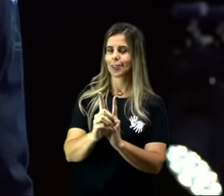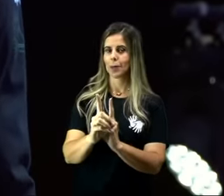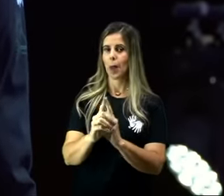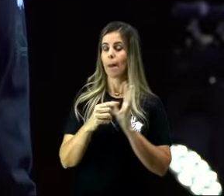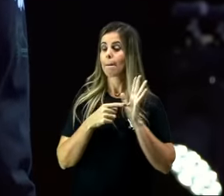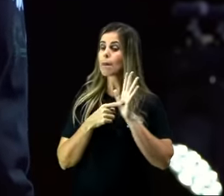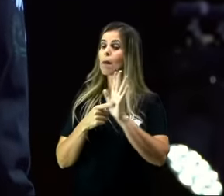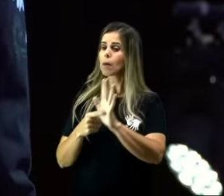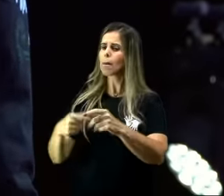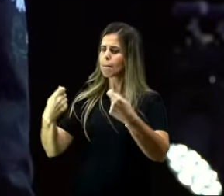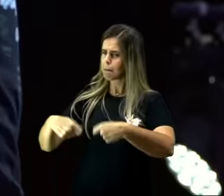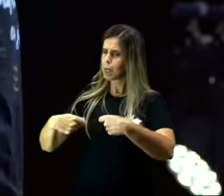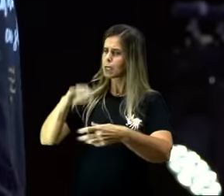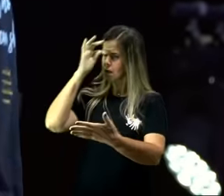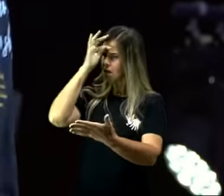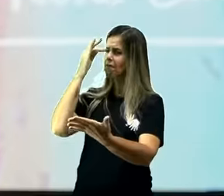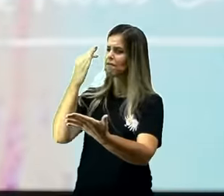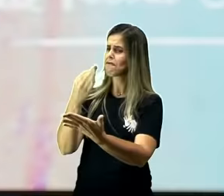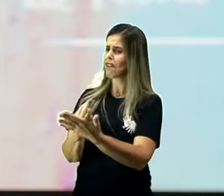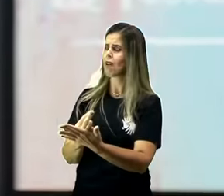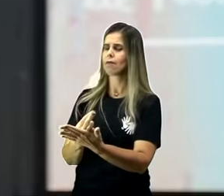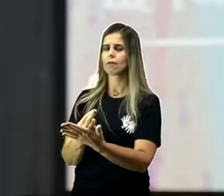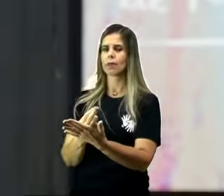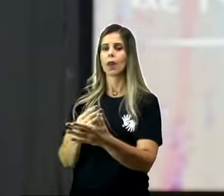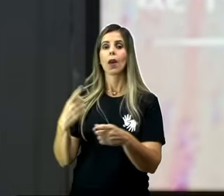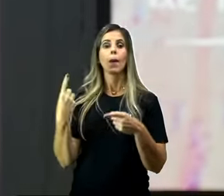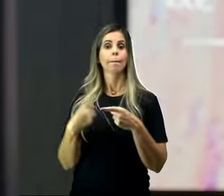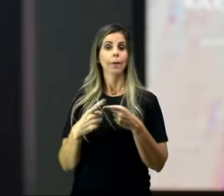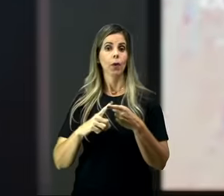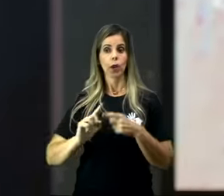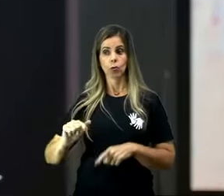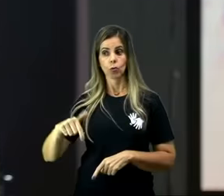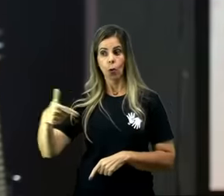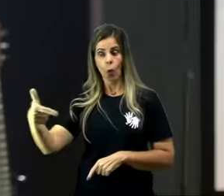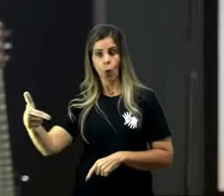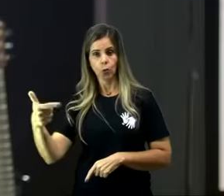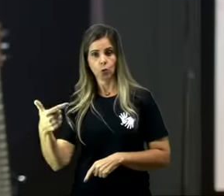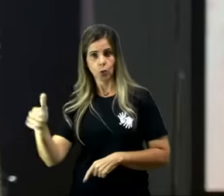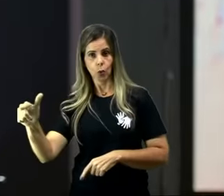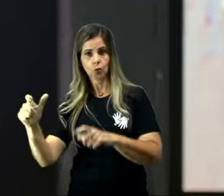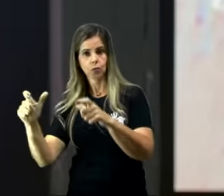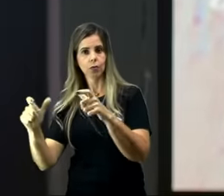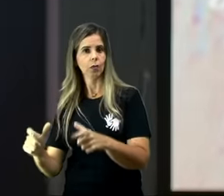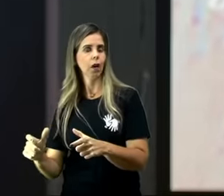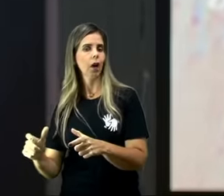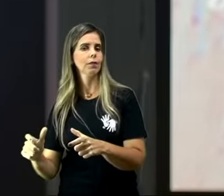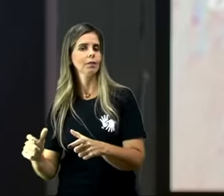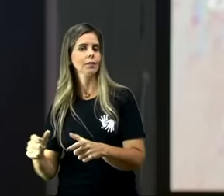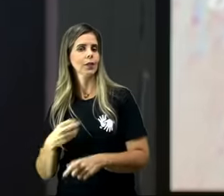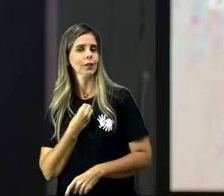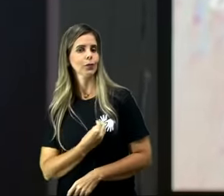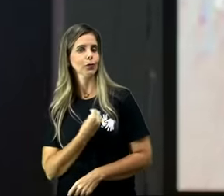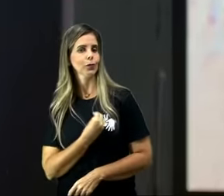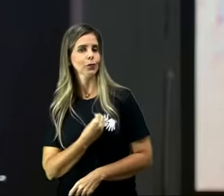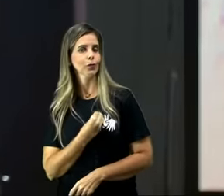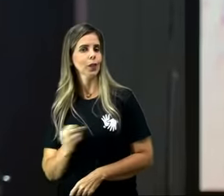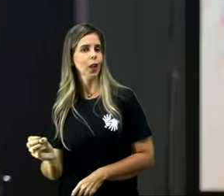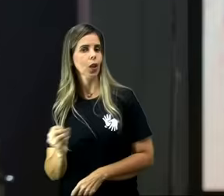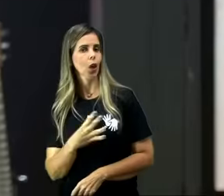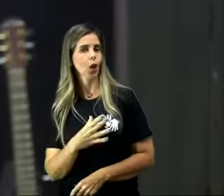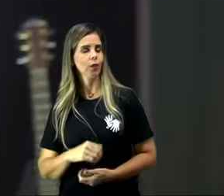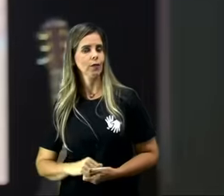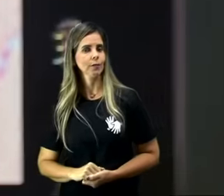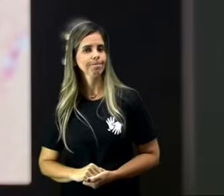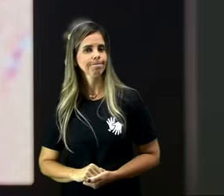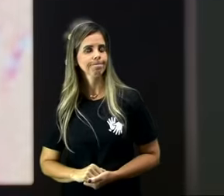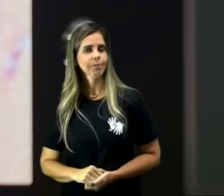deles. Porque o que eles vão enfrentar do outro lado, eles nunca viveram antes. Quem está comigo aqui? Você não vai entender porque que às